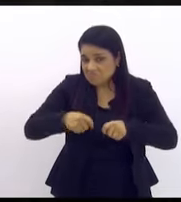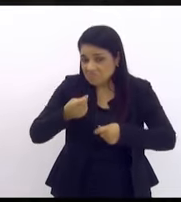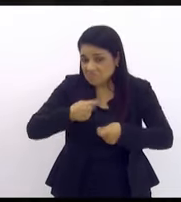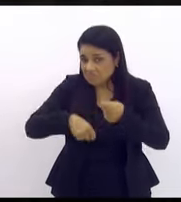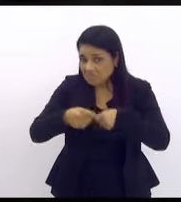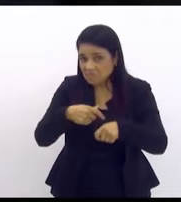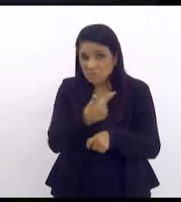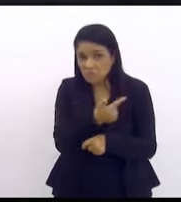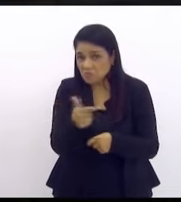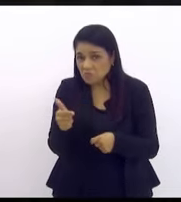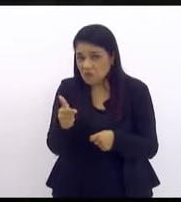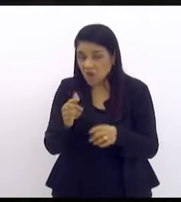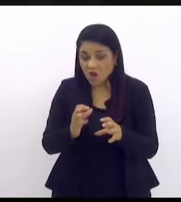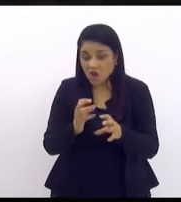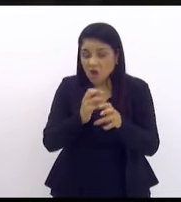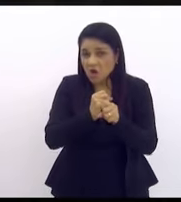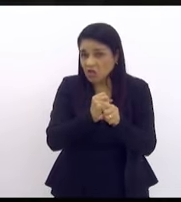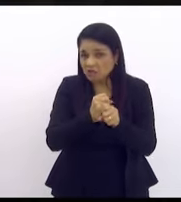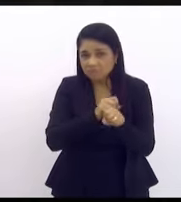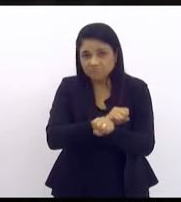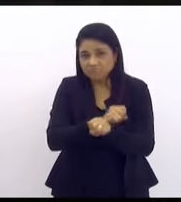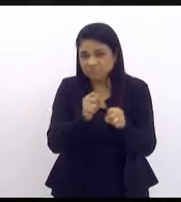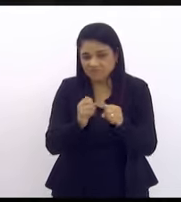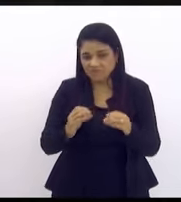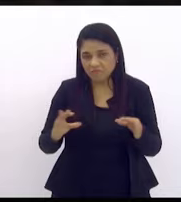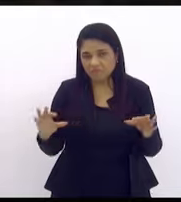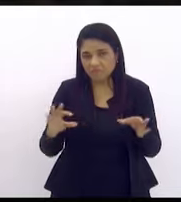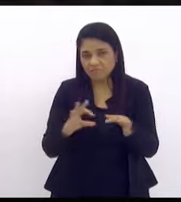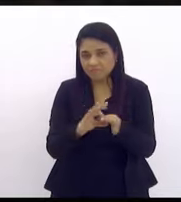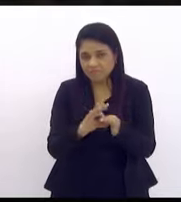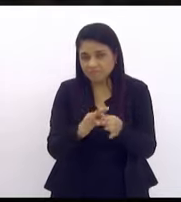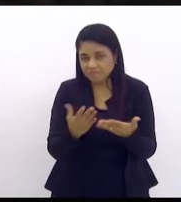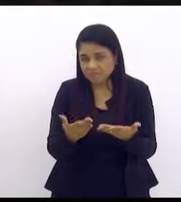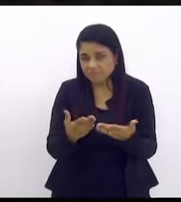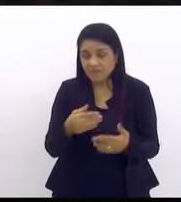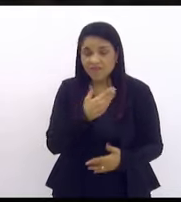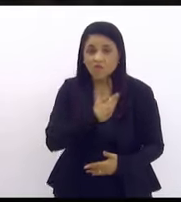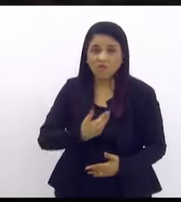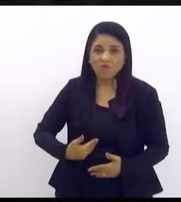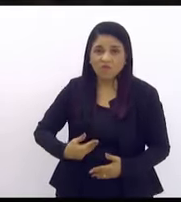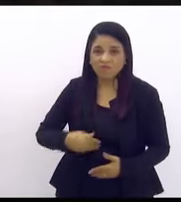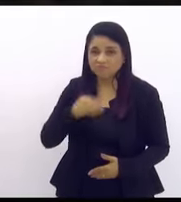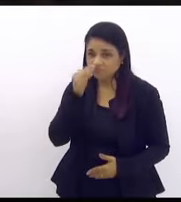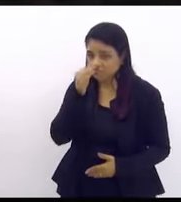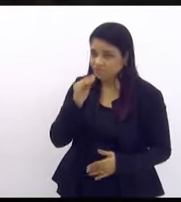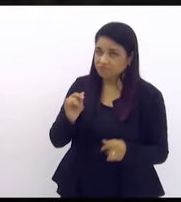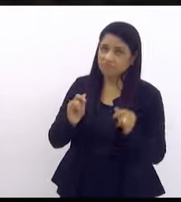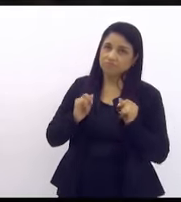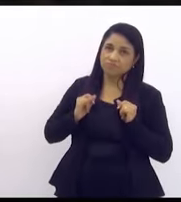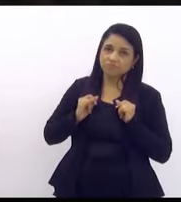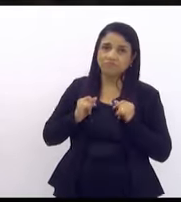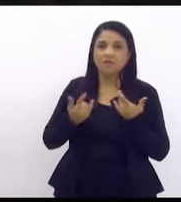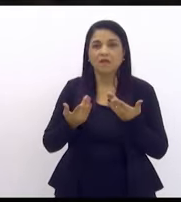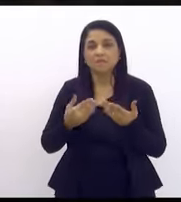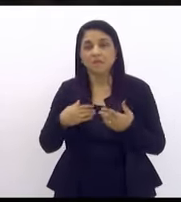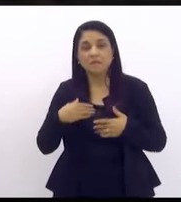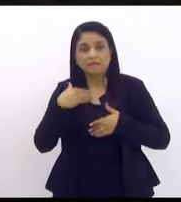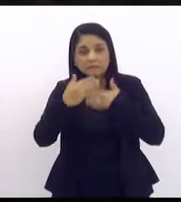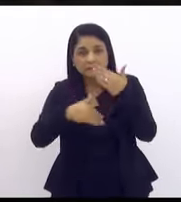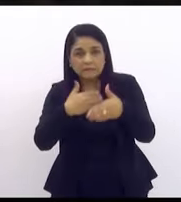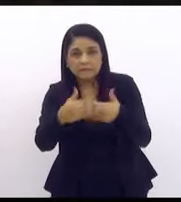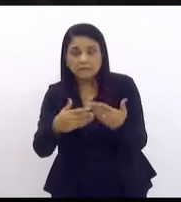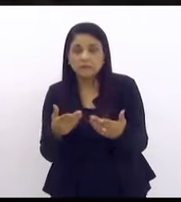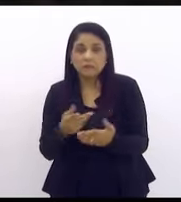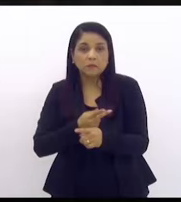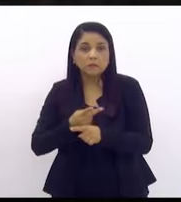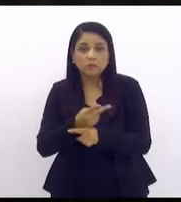contas que não fecham. A inércia do governo em buscar formas de incrementar a arrecadação,